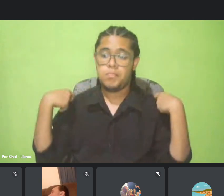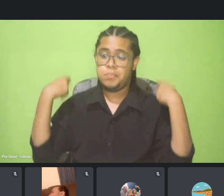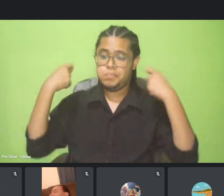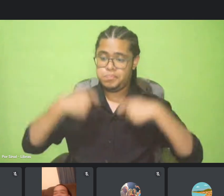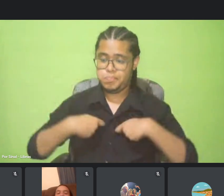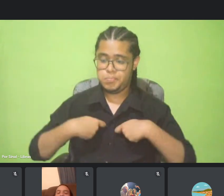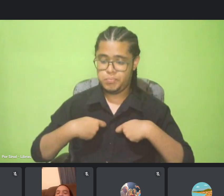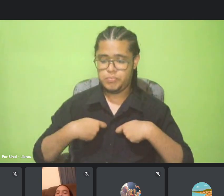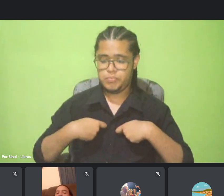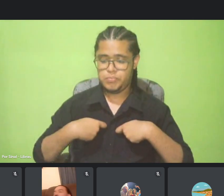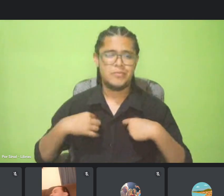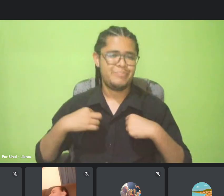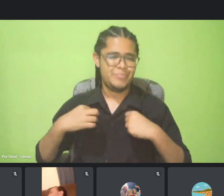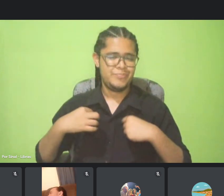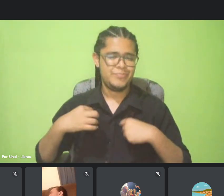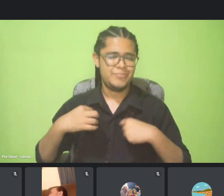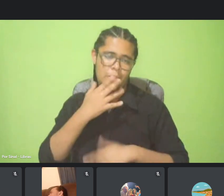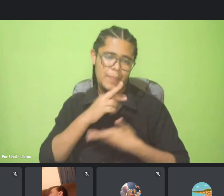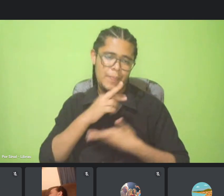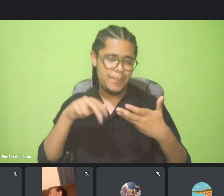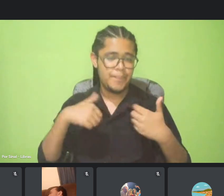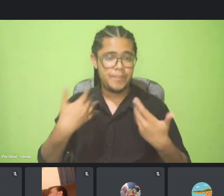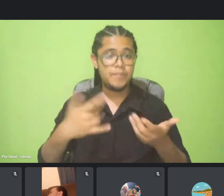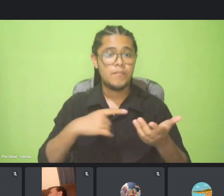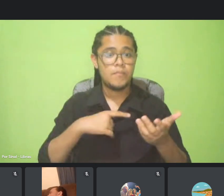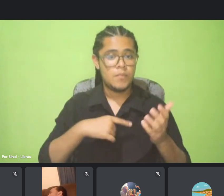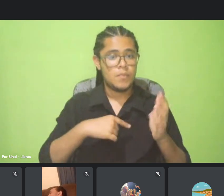decreto de fomento, no artigo 19,